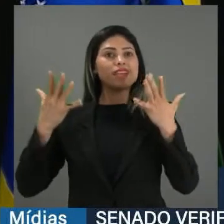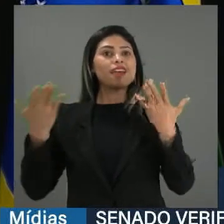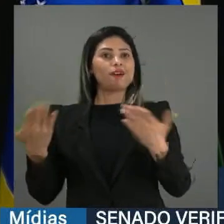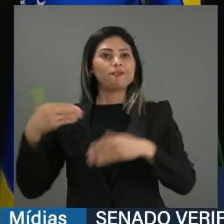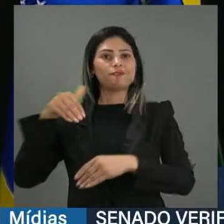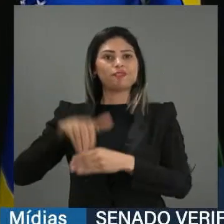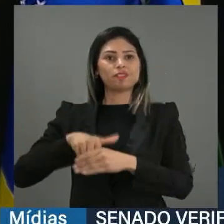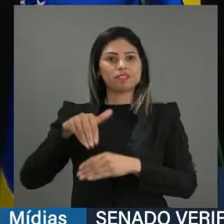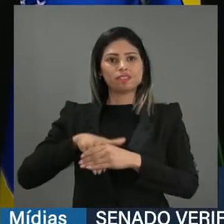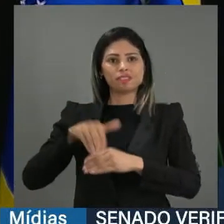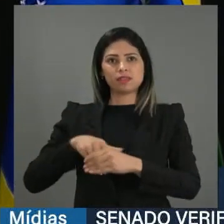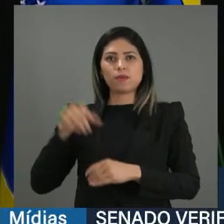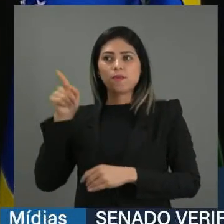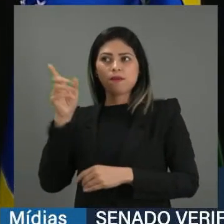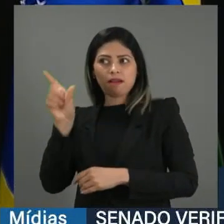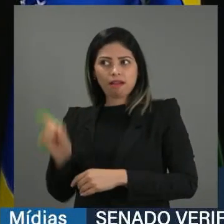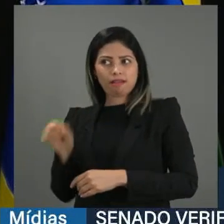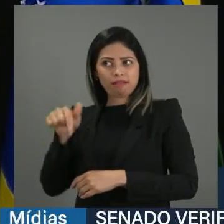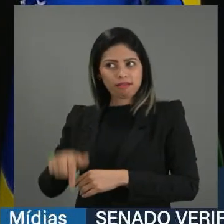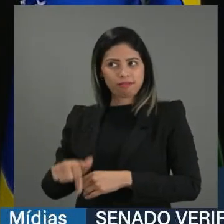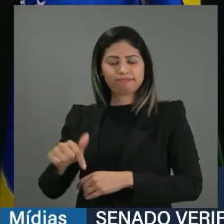equilibrada, uma pessoa